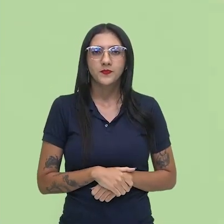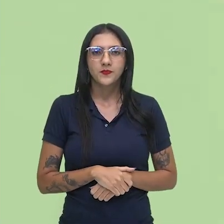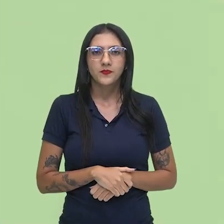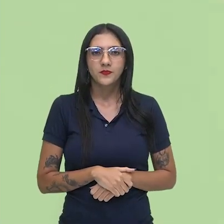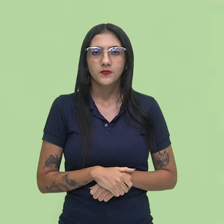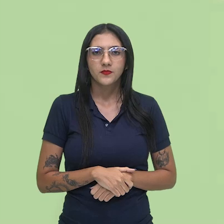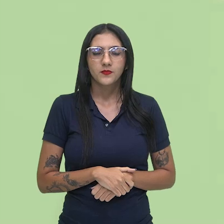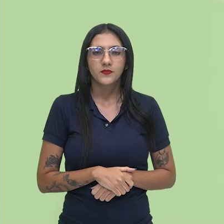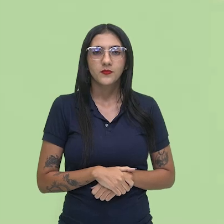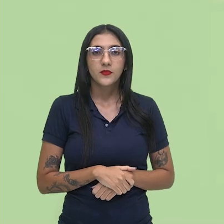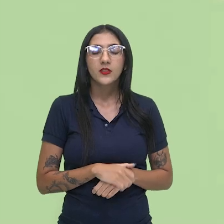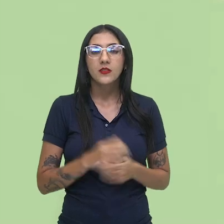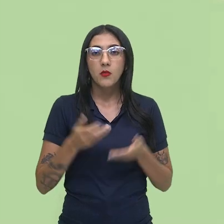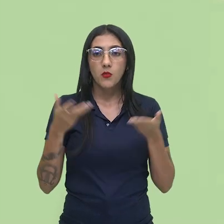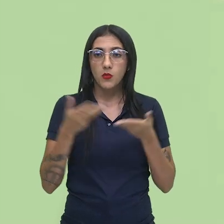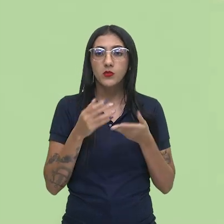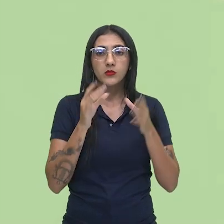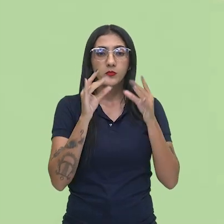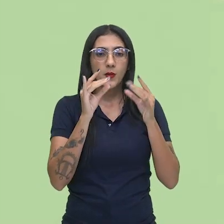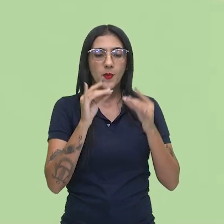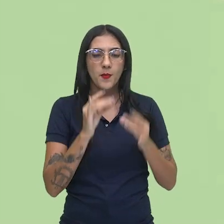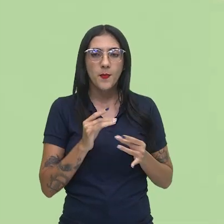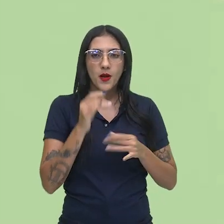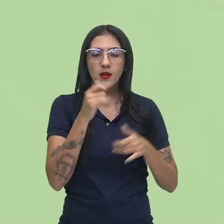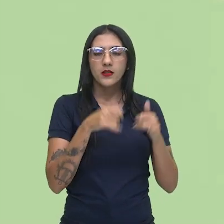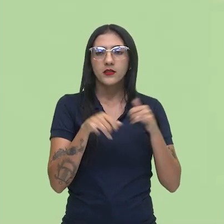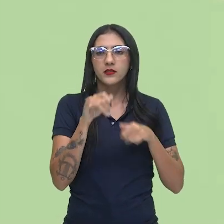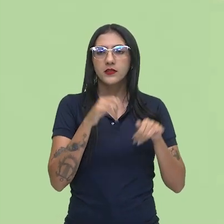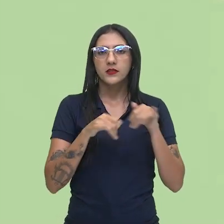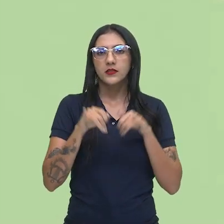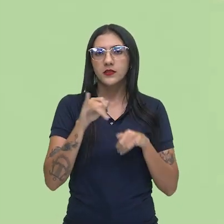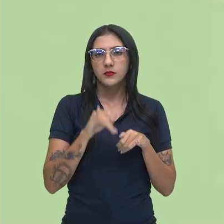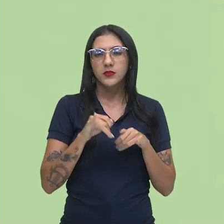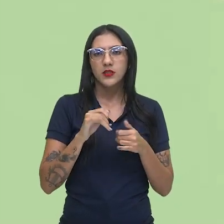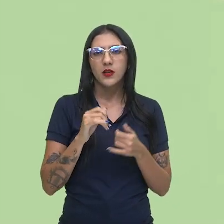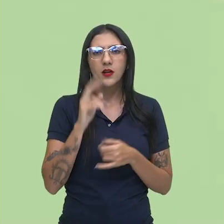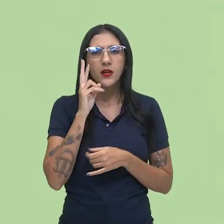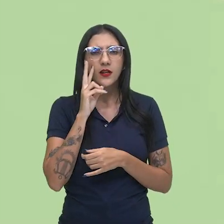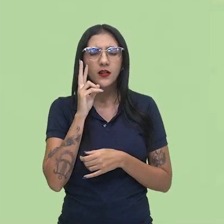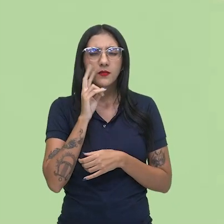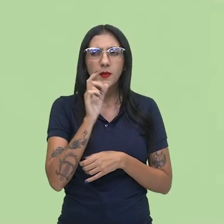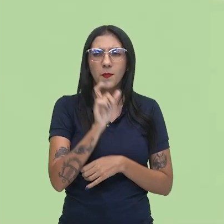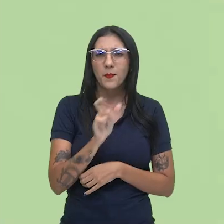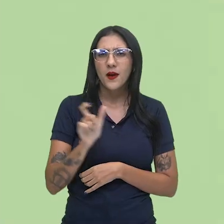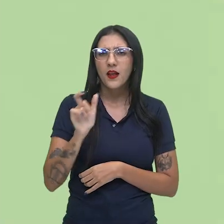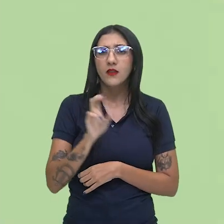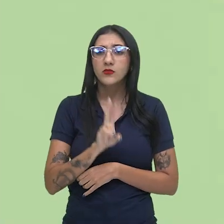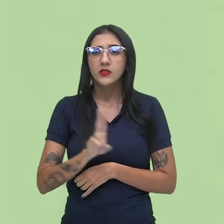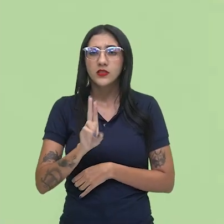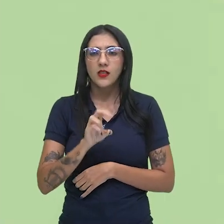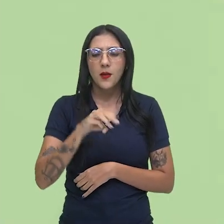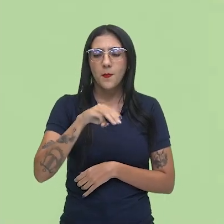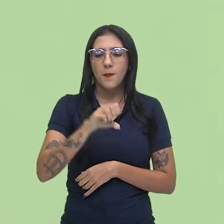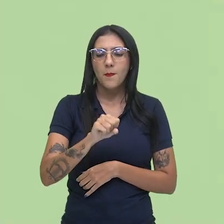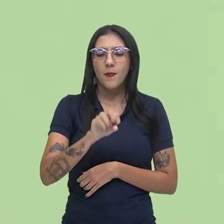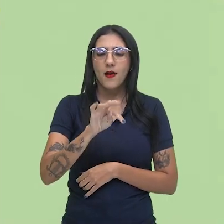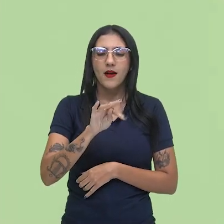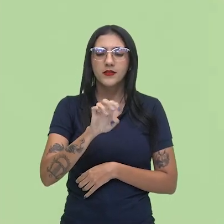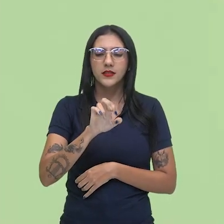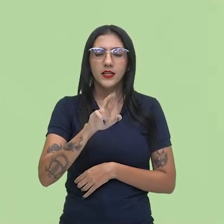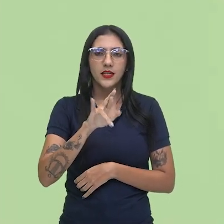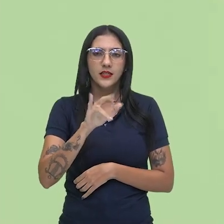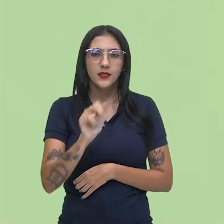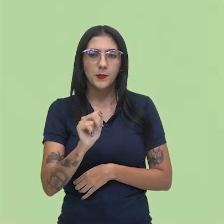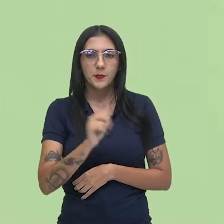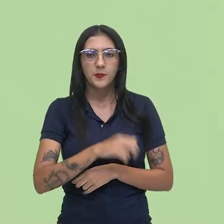Hoje, quando eu definia o que era química, eu usei uma palavra, matéria. Né?